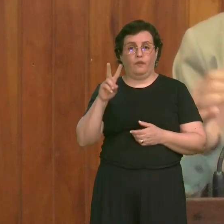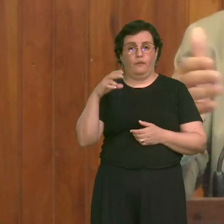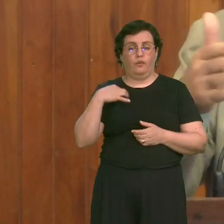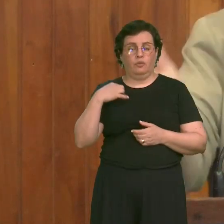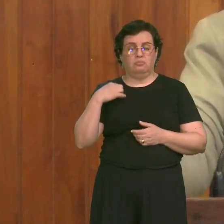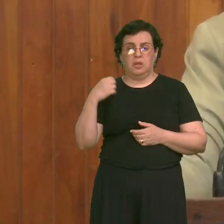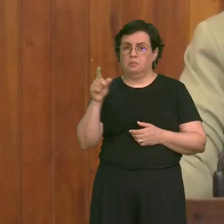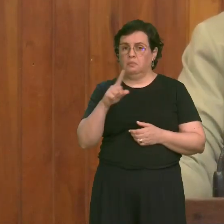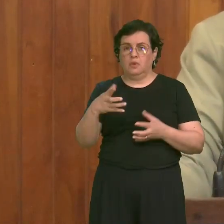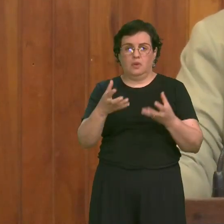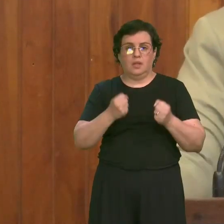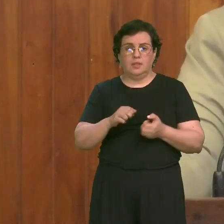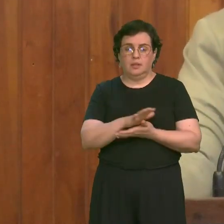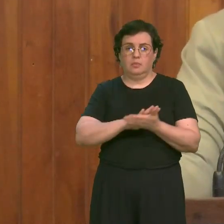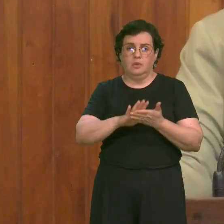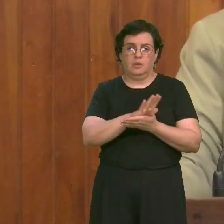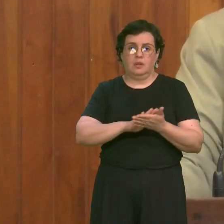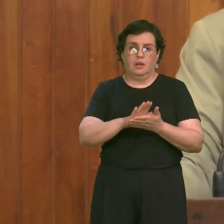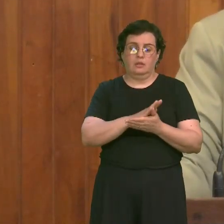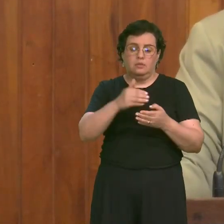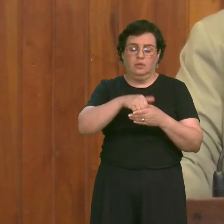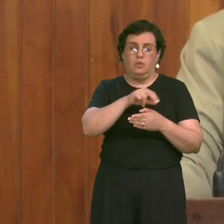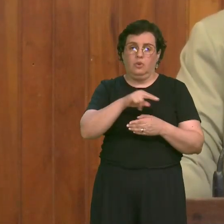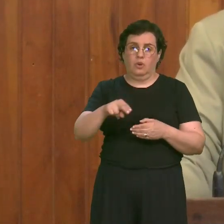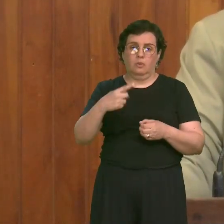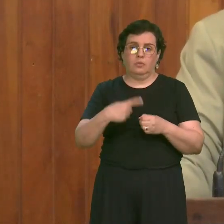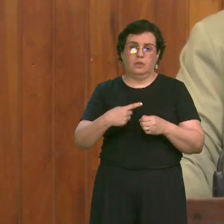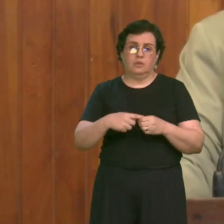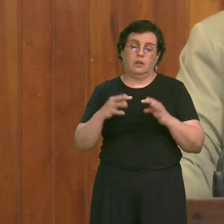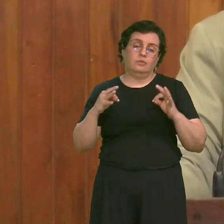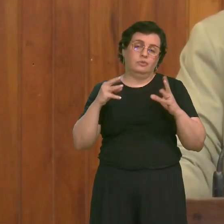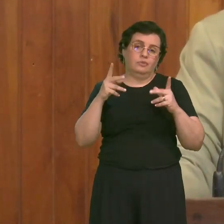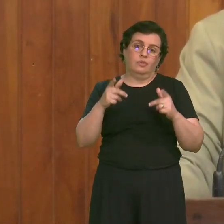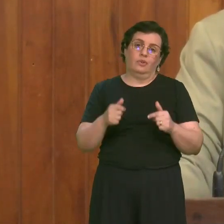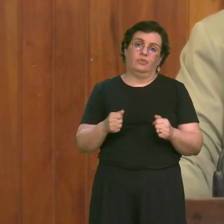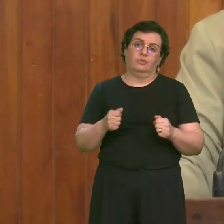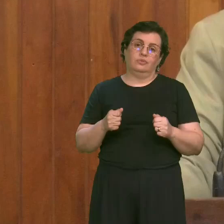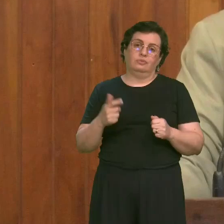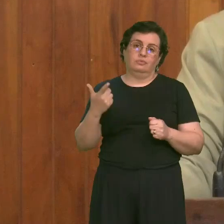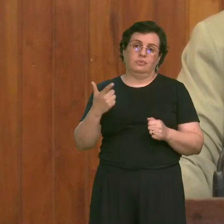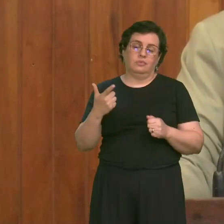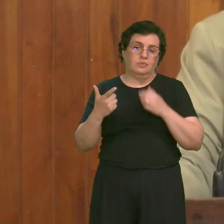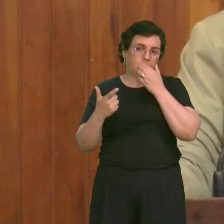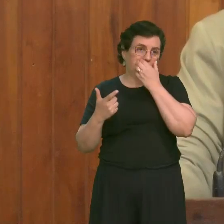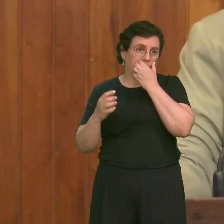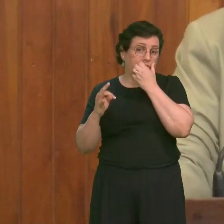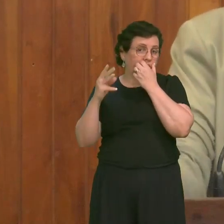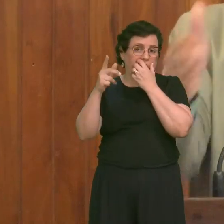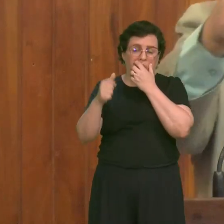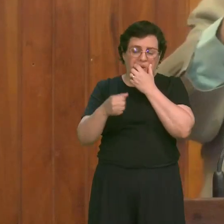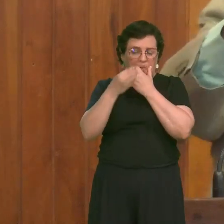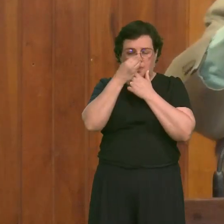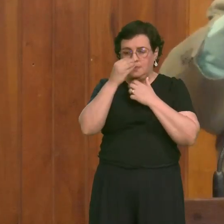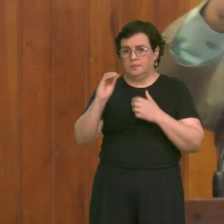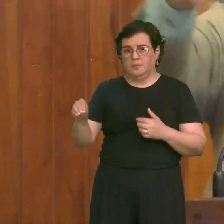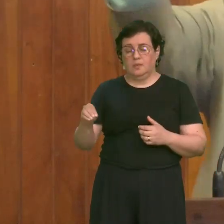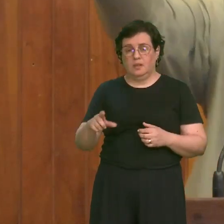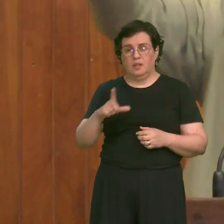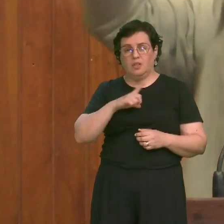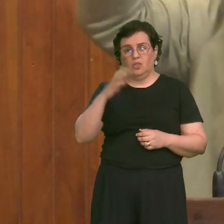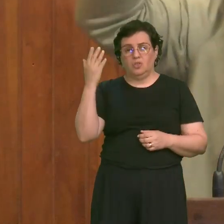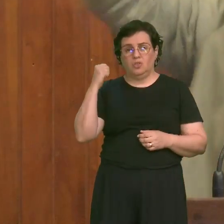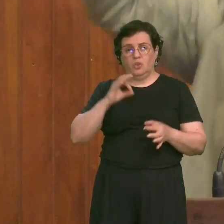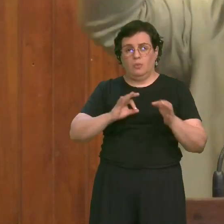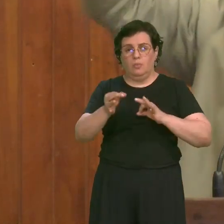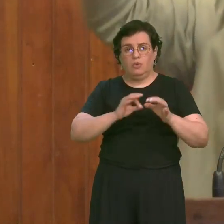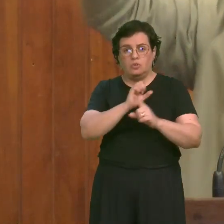não recebe nada para competir em nome do município estão todos sem exceção abandonados existe um projeto social